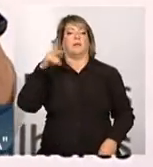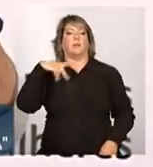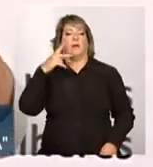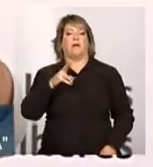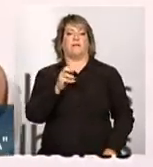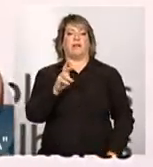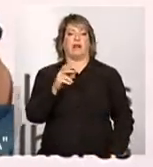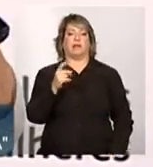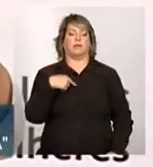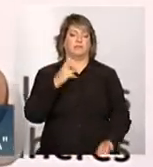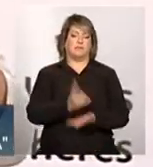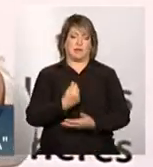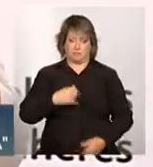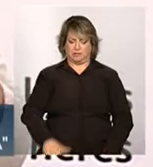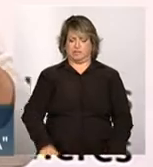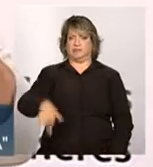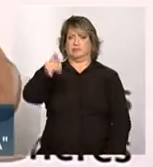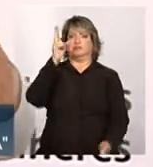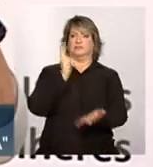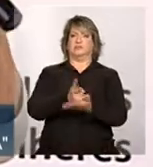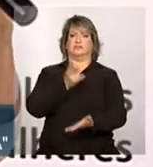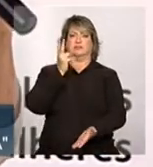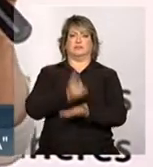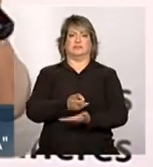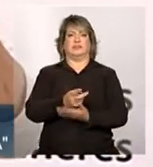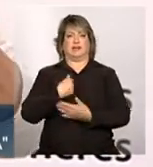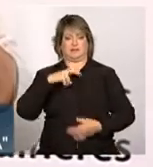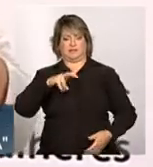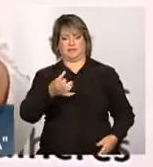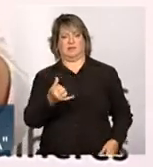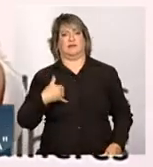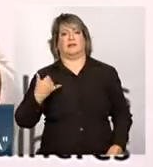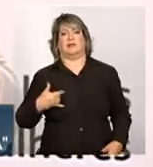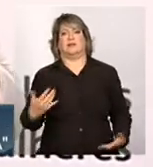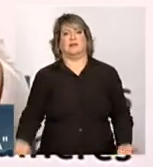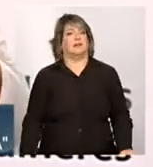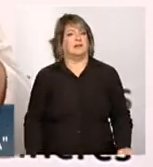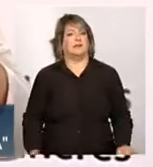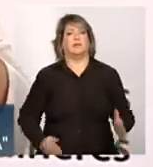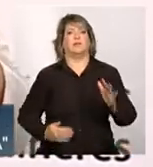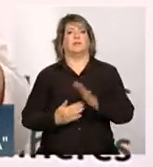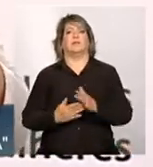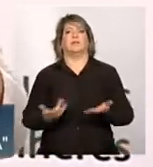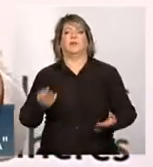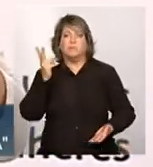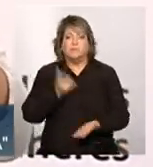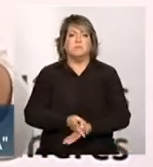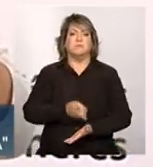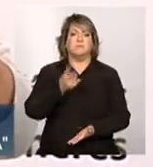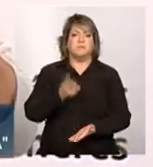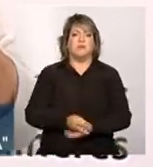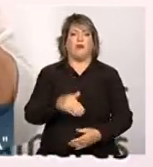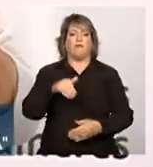vereadores. Desde que eu era pequenininho, eu continuo vereador da minha cidade. Eu já estou com 56 anos, não tem limite do número de mandato.